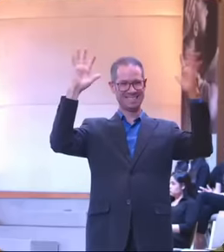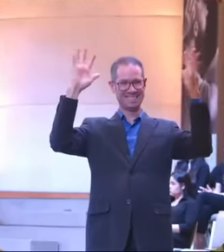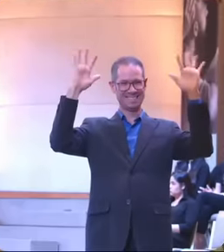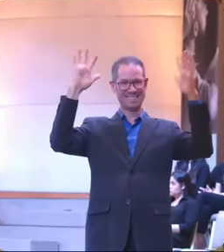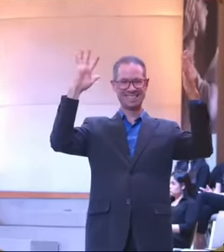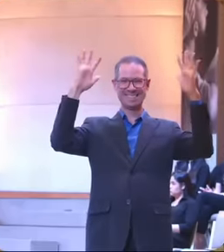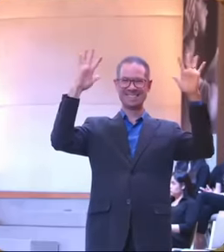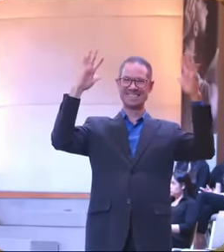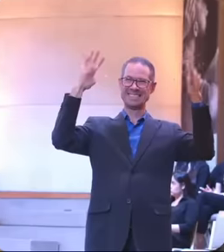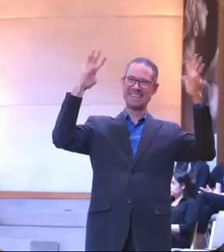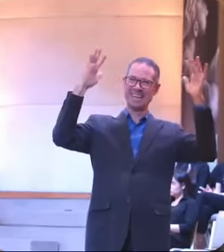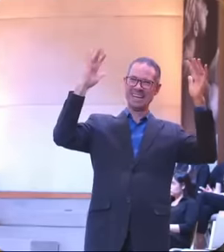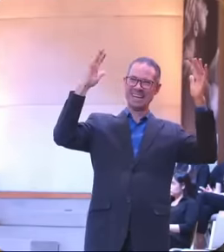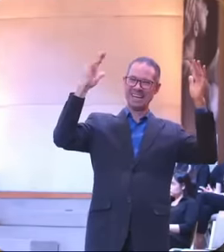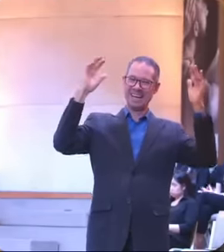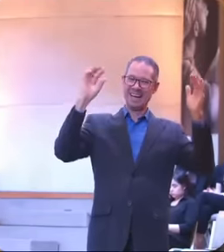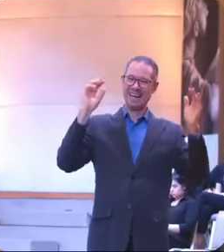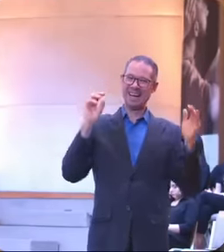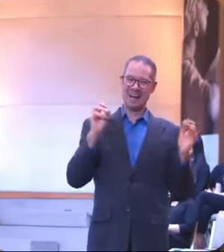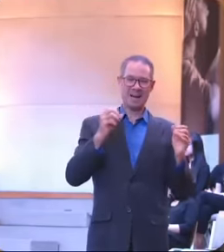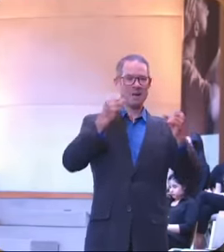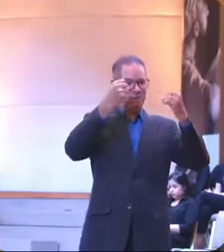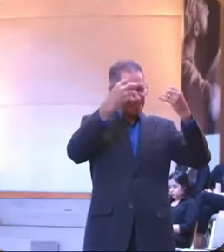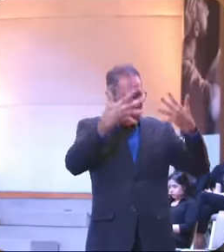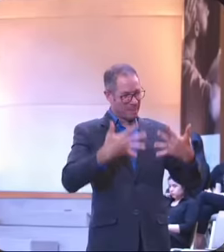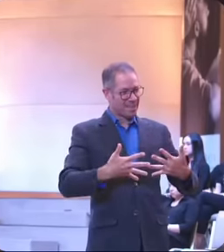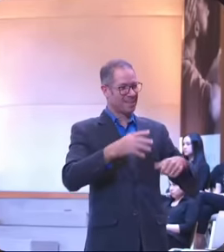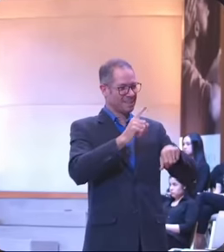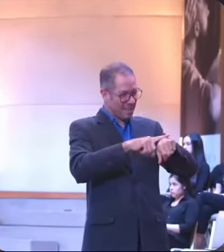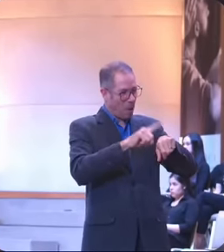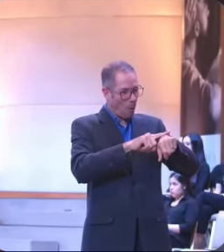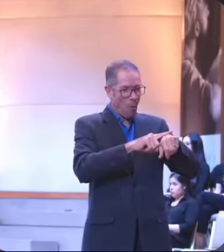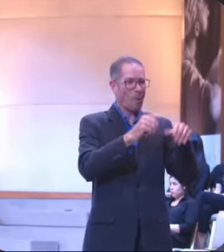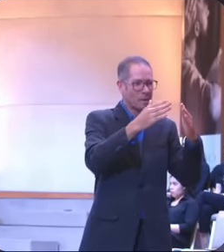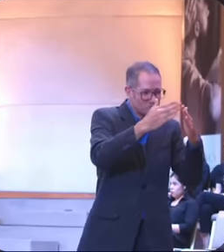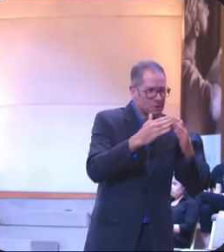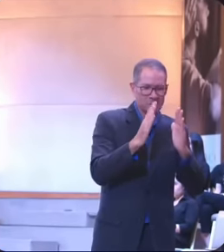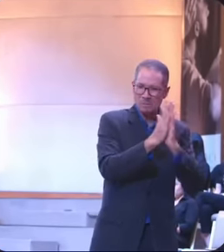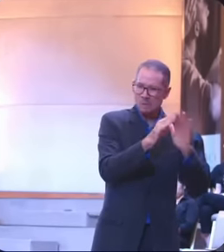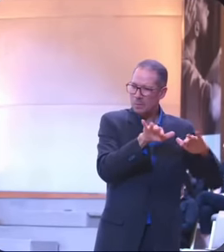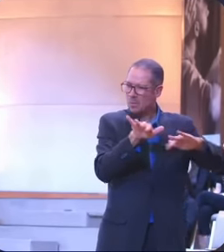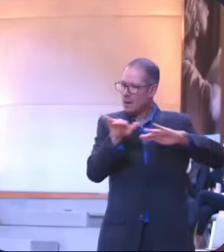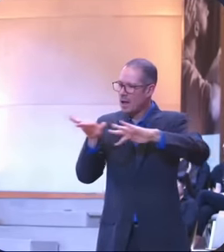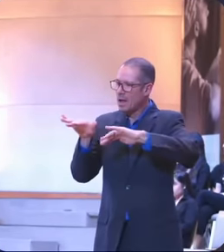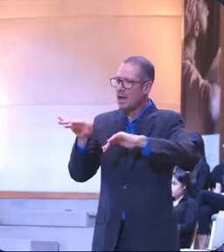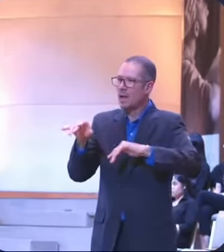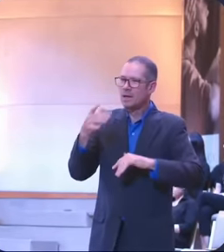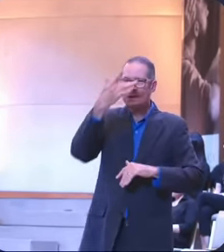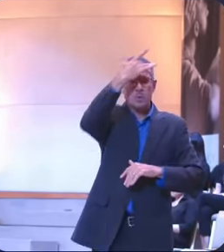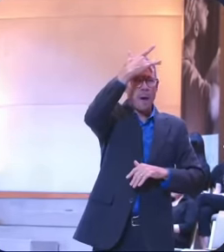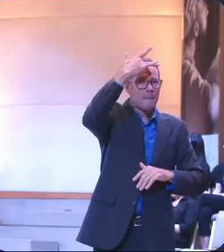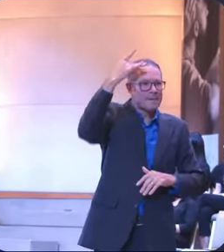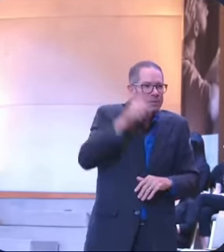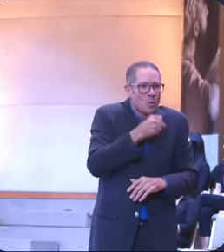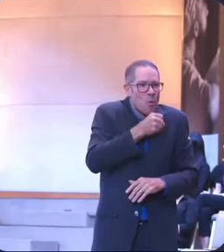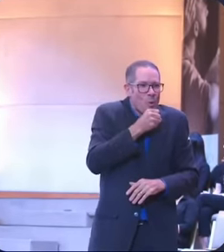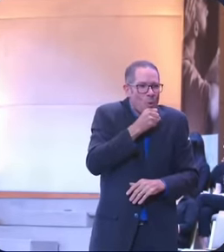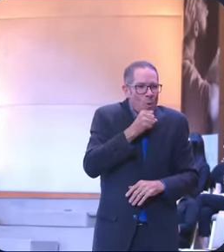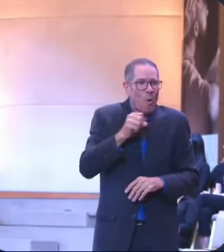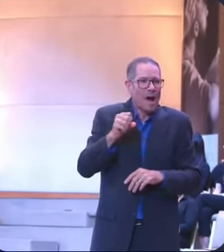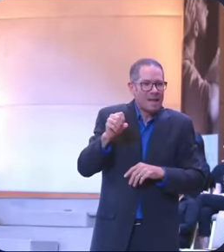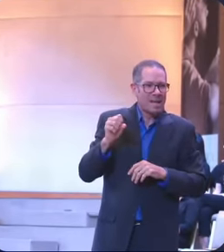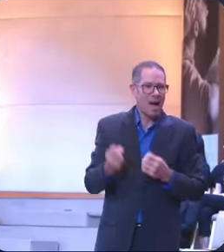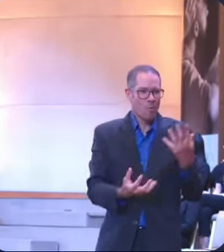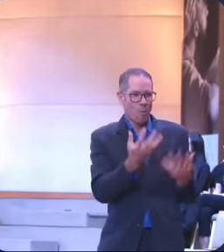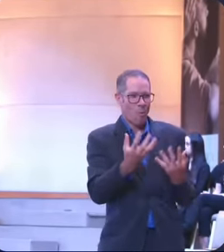E quando eu terminei de falar isso, na hora do apelo, tinha um senhor da brigada de incêndio bem aqui na frente. Ele